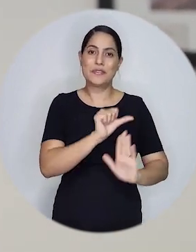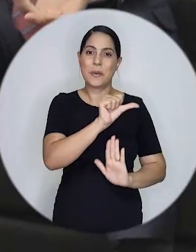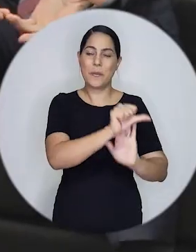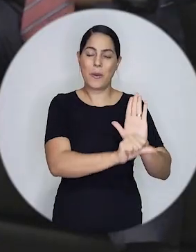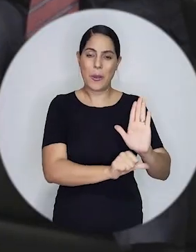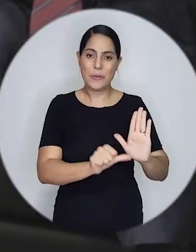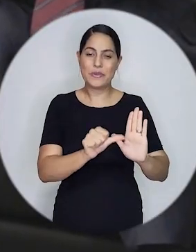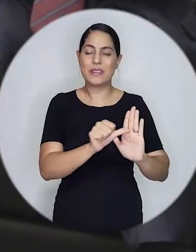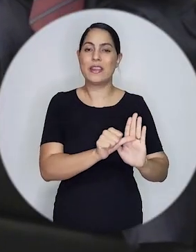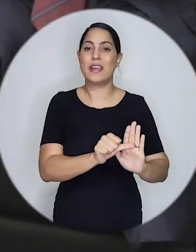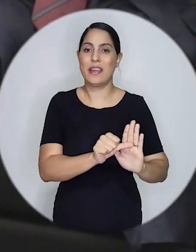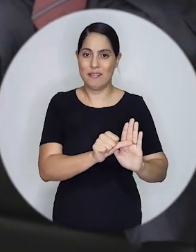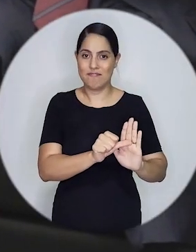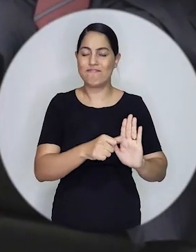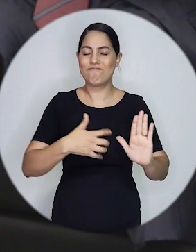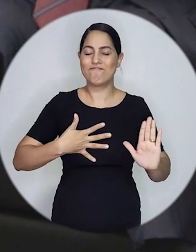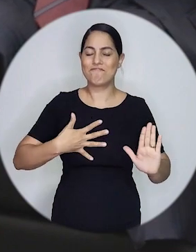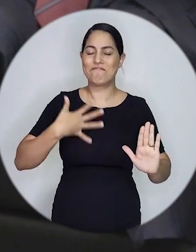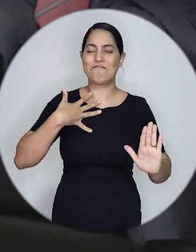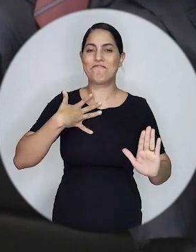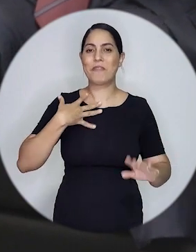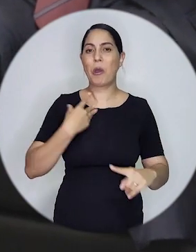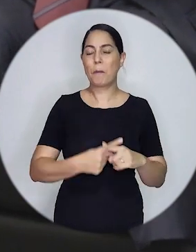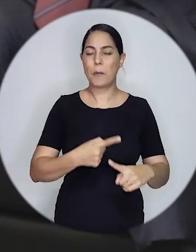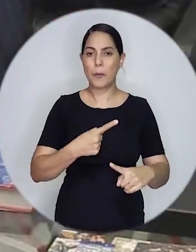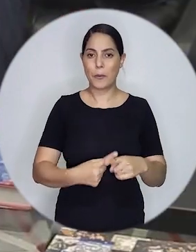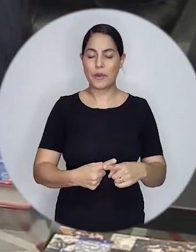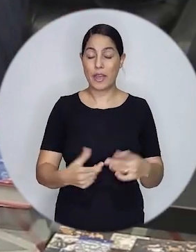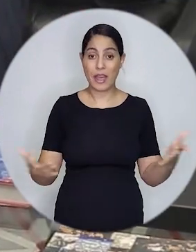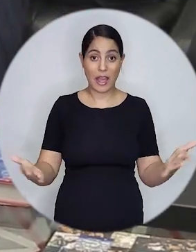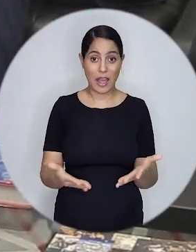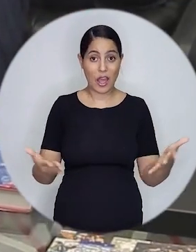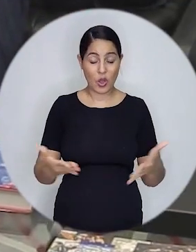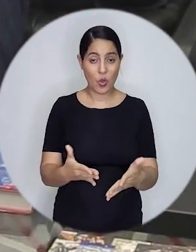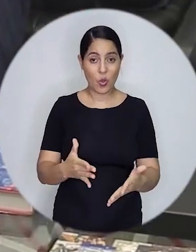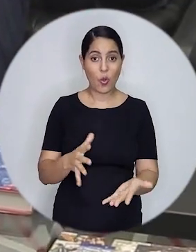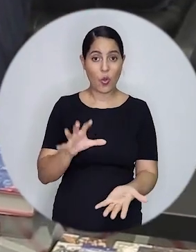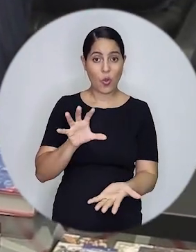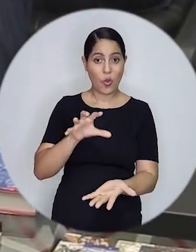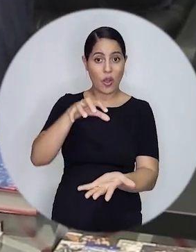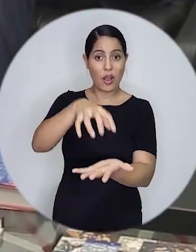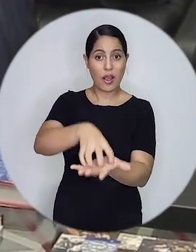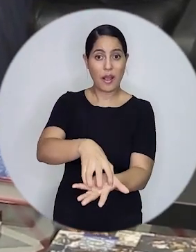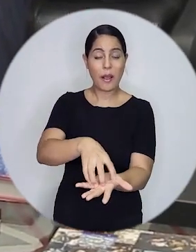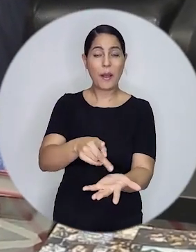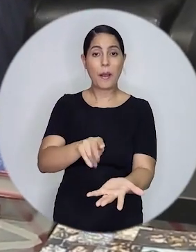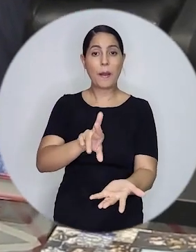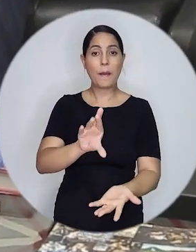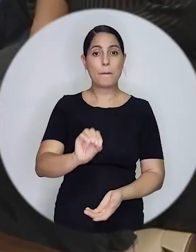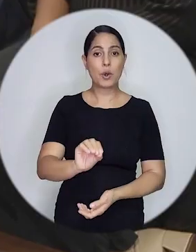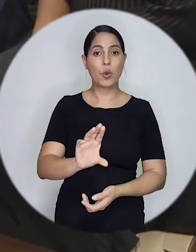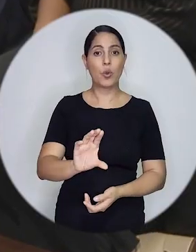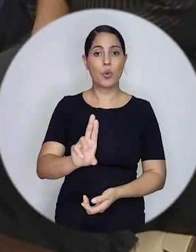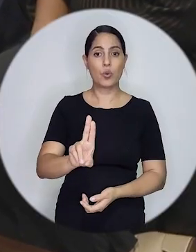à Constituição, que faz com que as procuradorias, estabelecendo nos